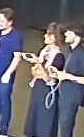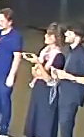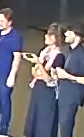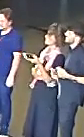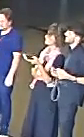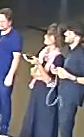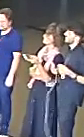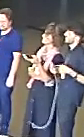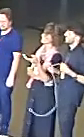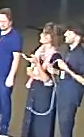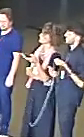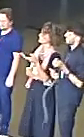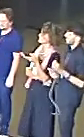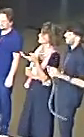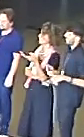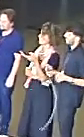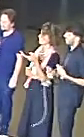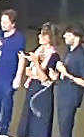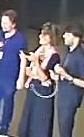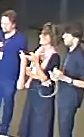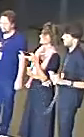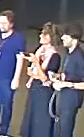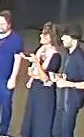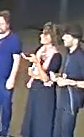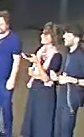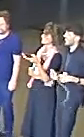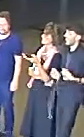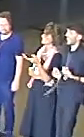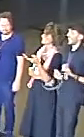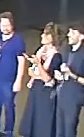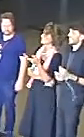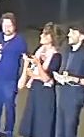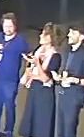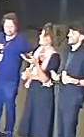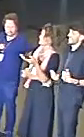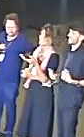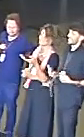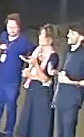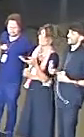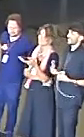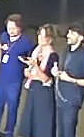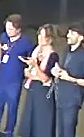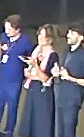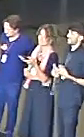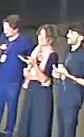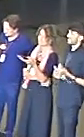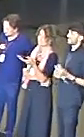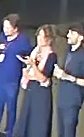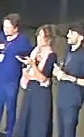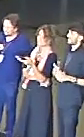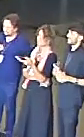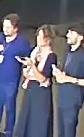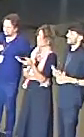em relação a esse tipo de prática de atitude que prejudica